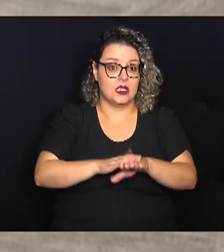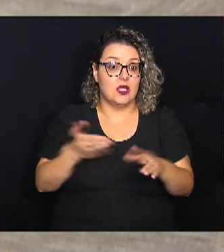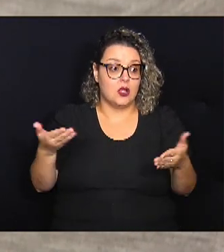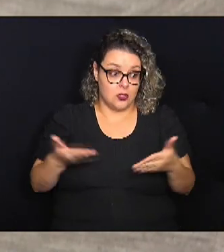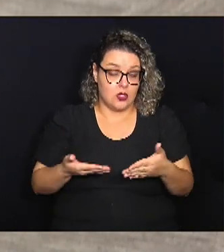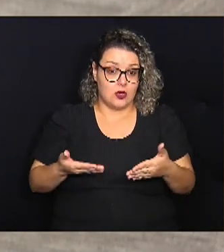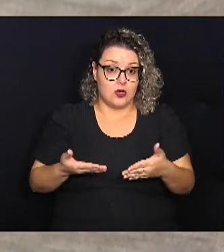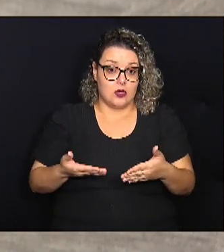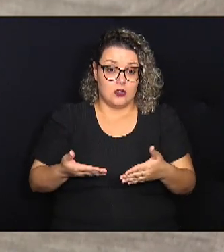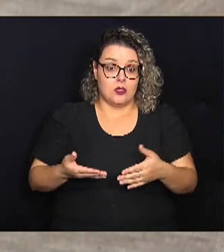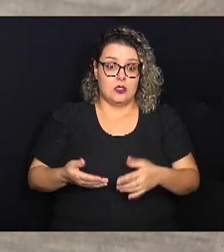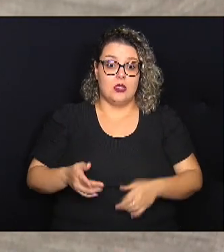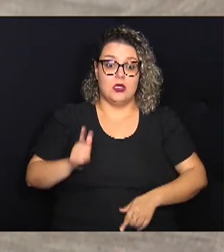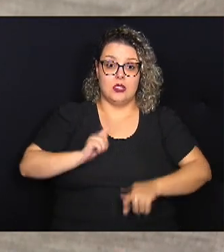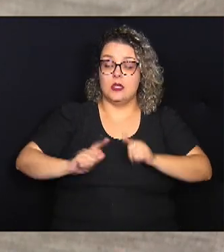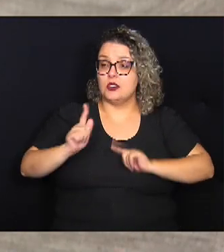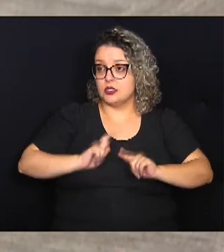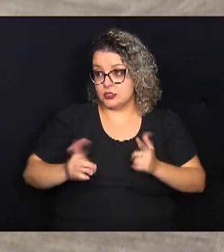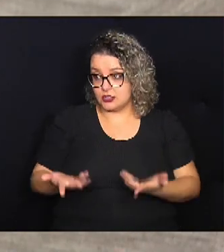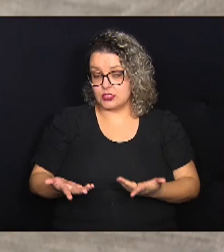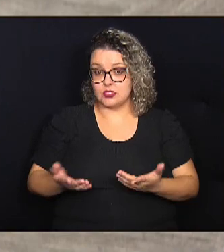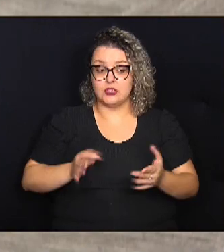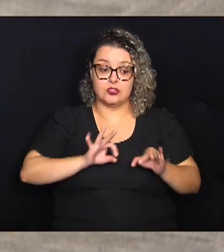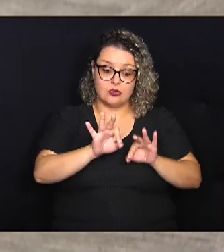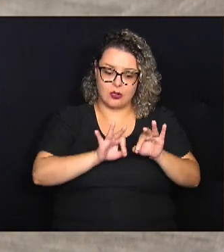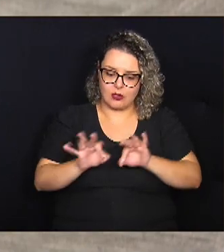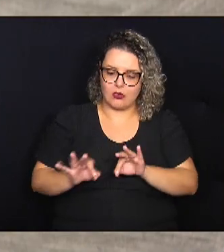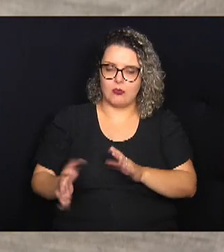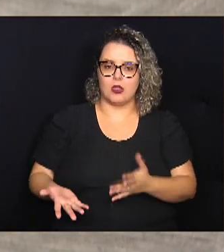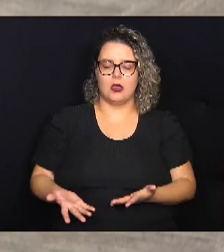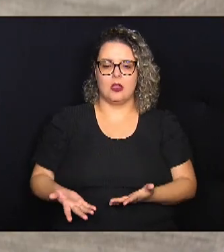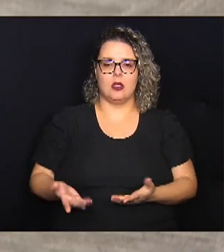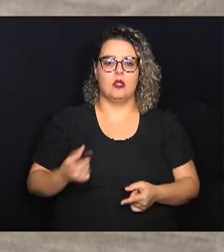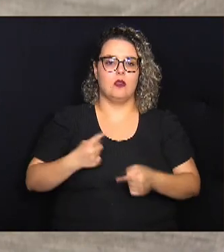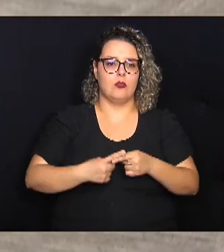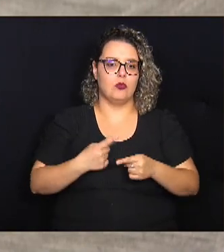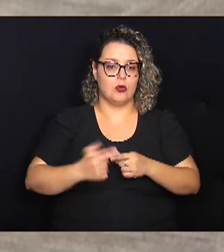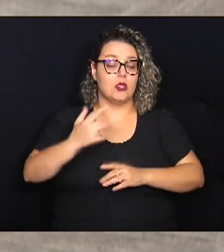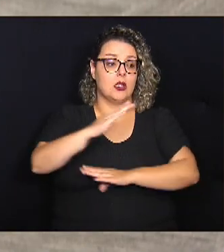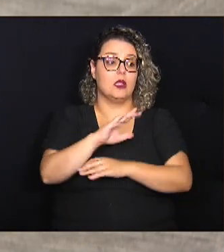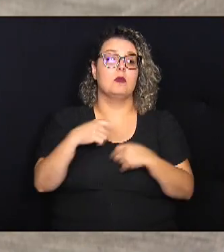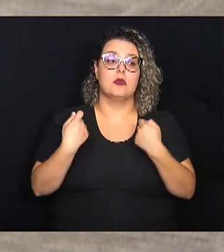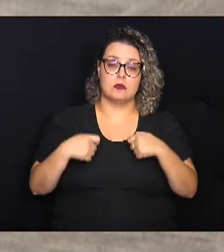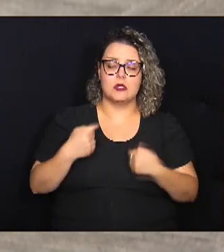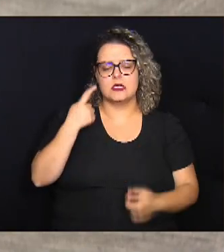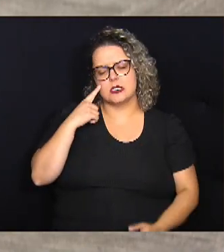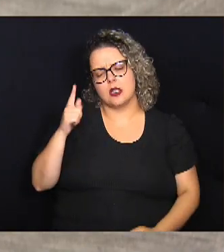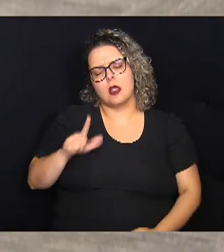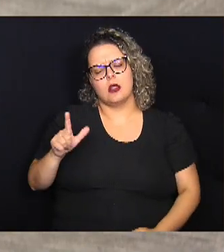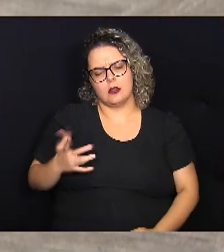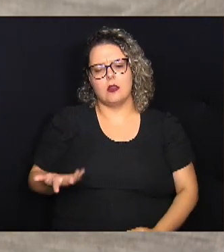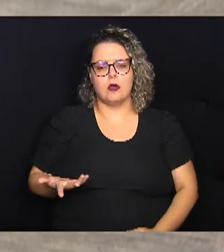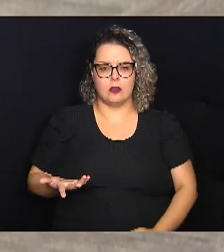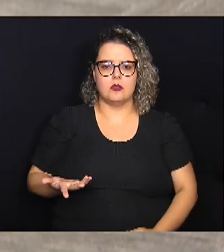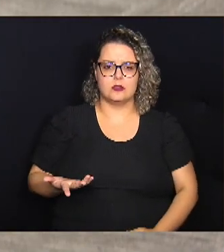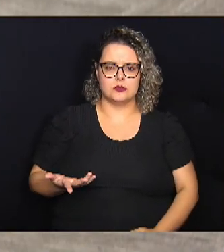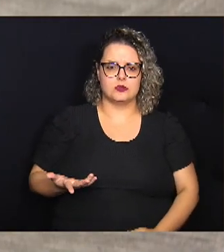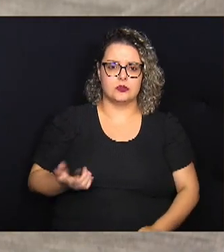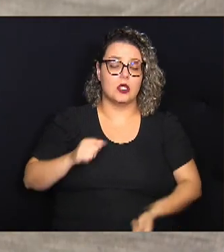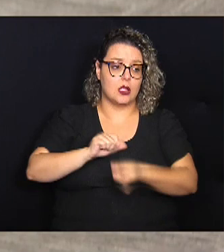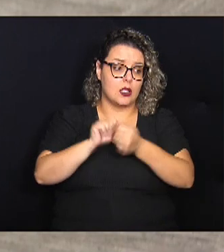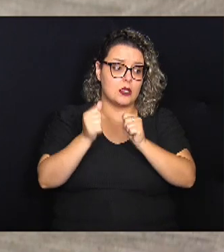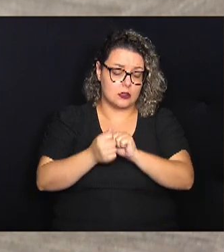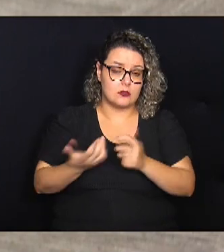são medidas de gestão, né, de planejamento, porque a Câmara precisa, obviamente, estar